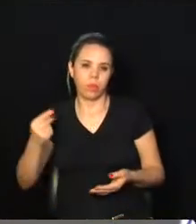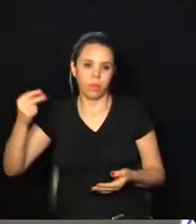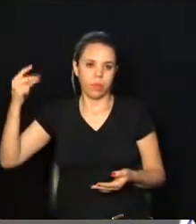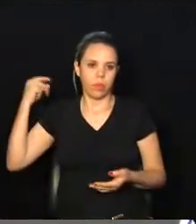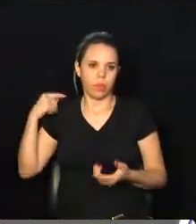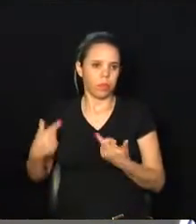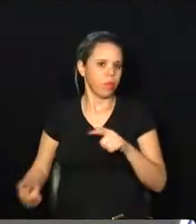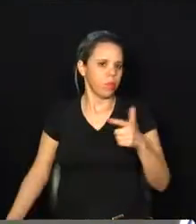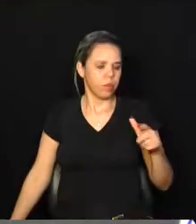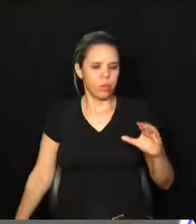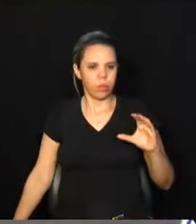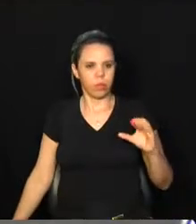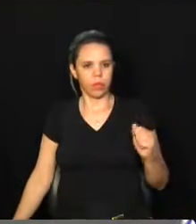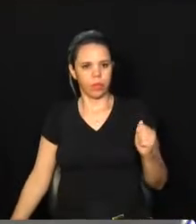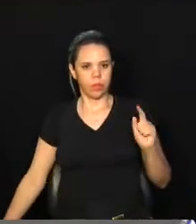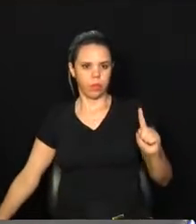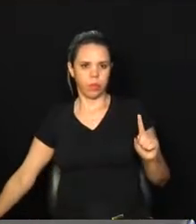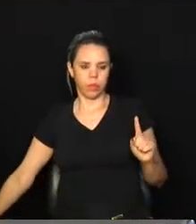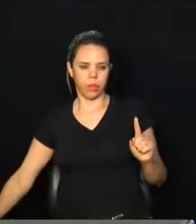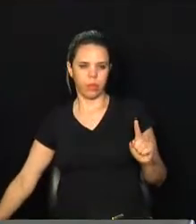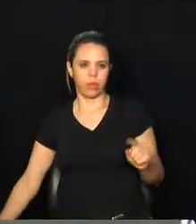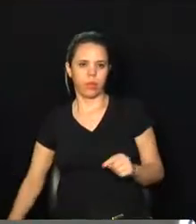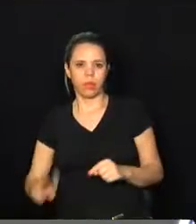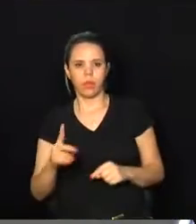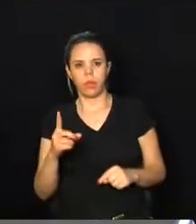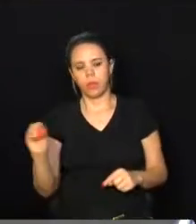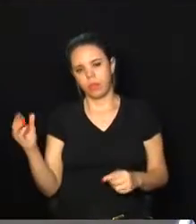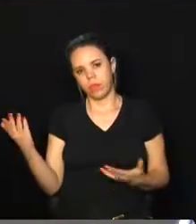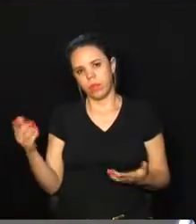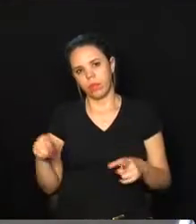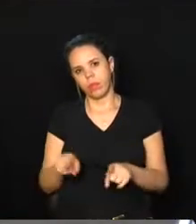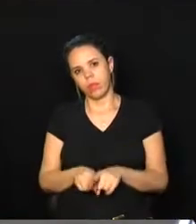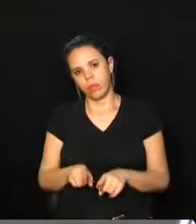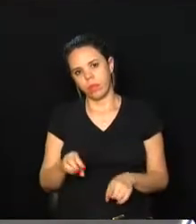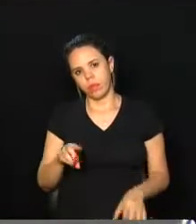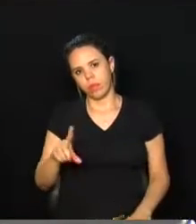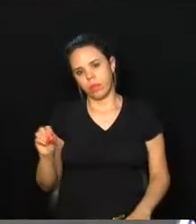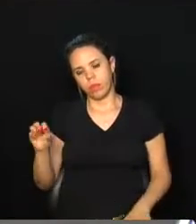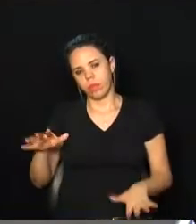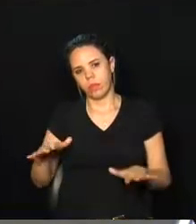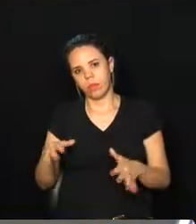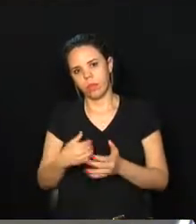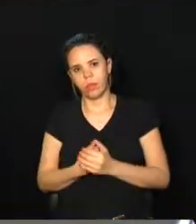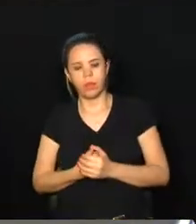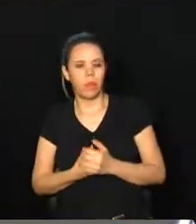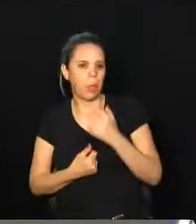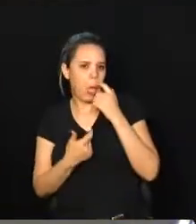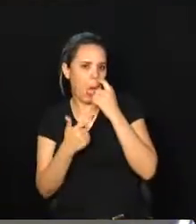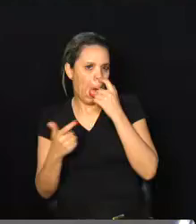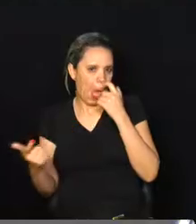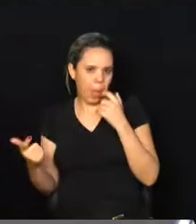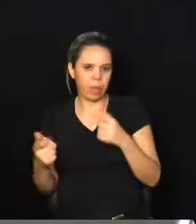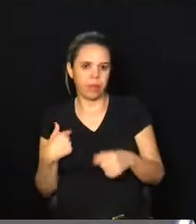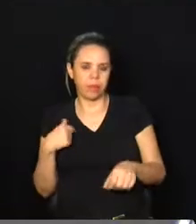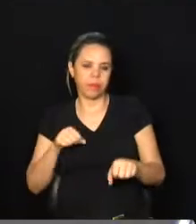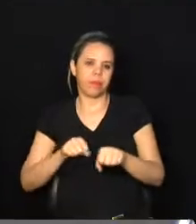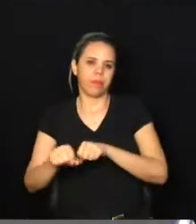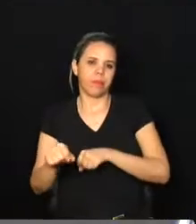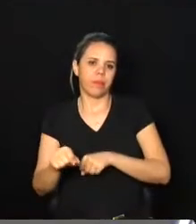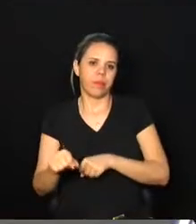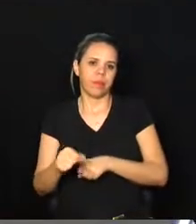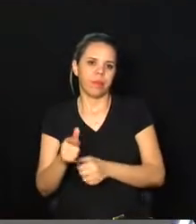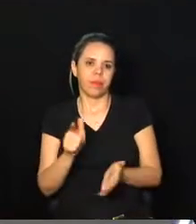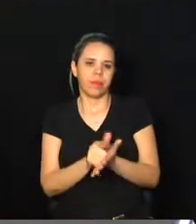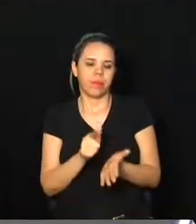tinha CAD, né? O Ricardo também, o Marcelo talvez, não tinha, quando me formei era no